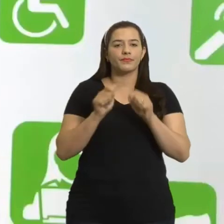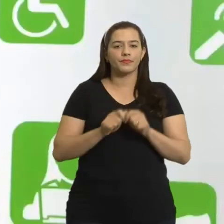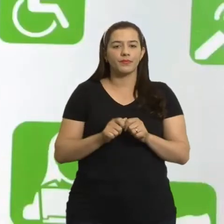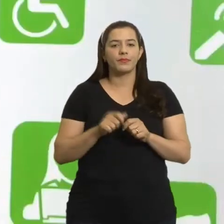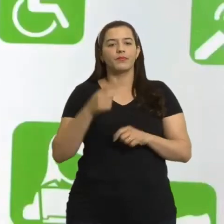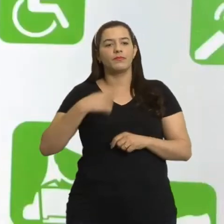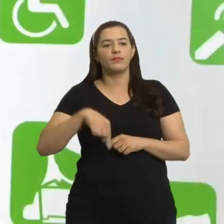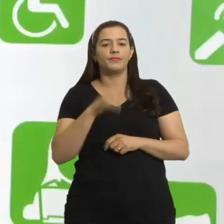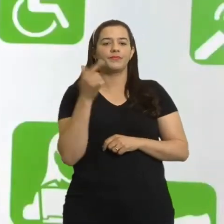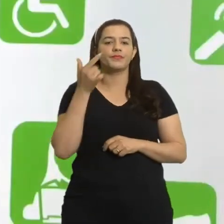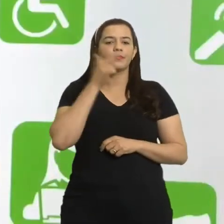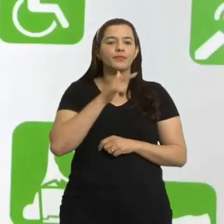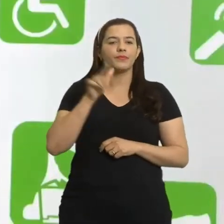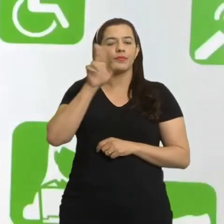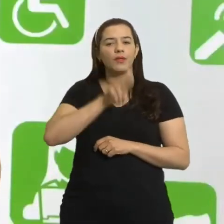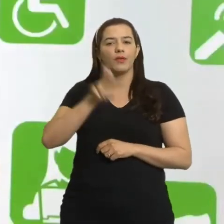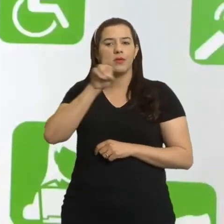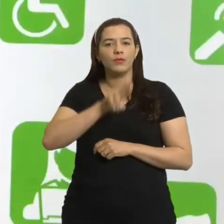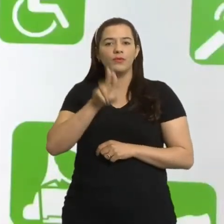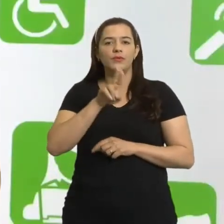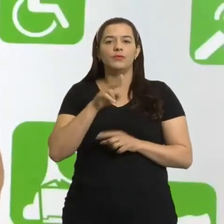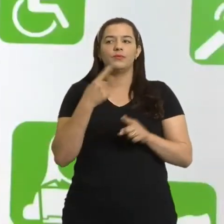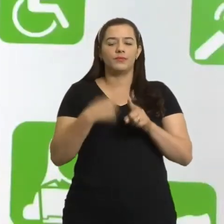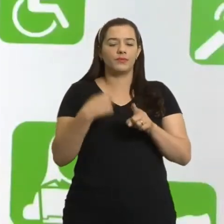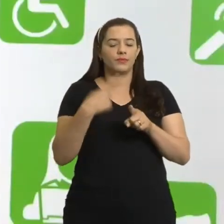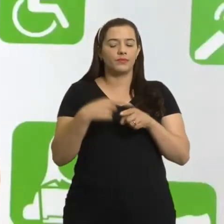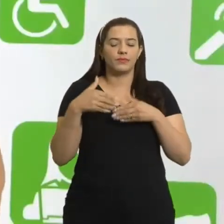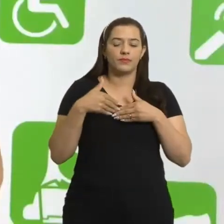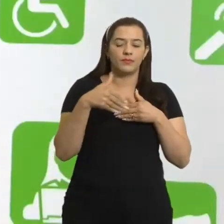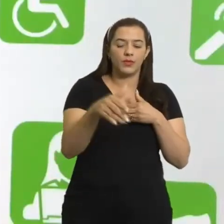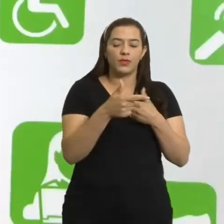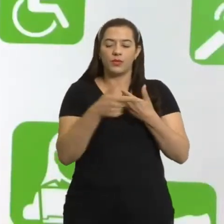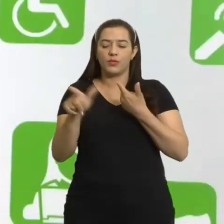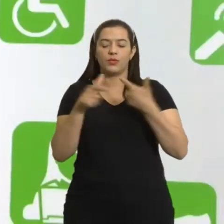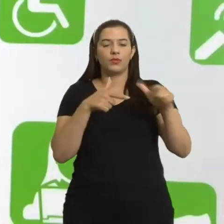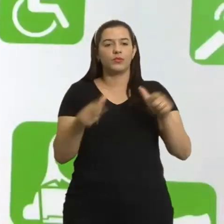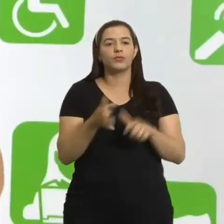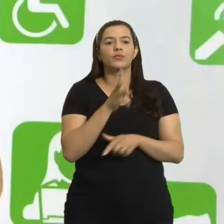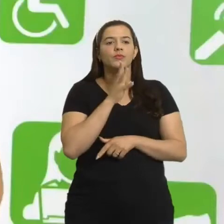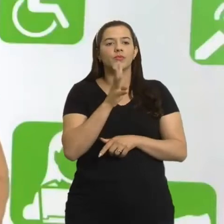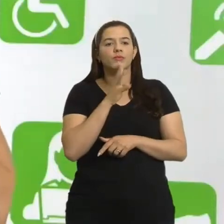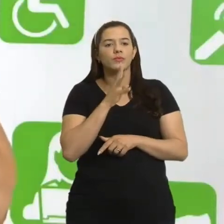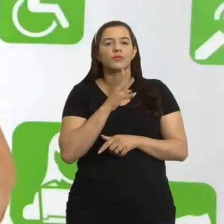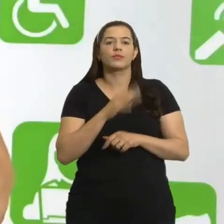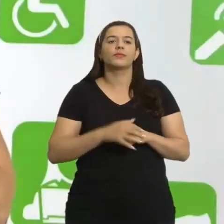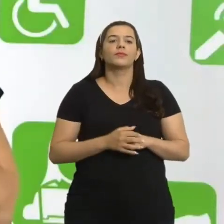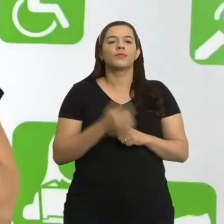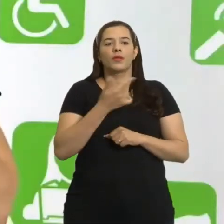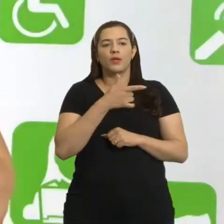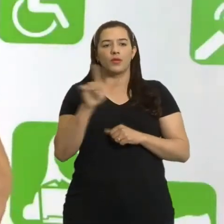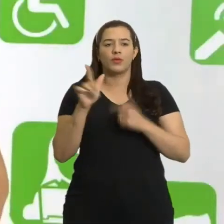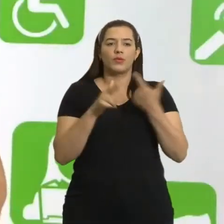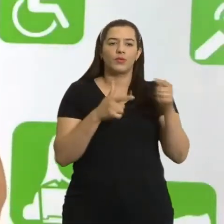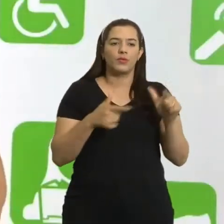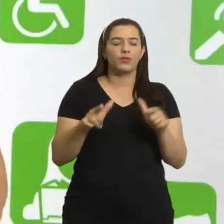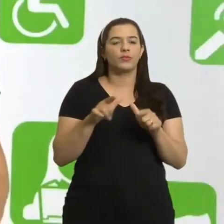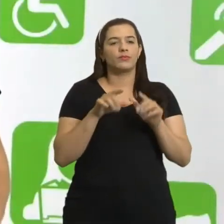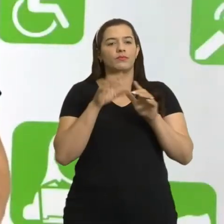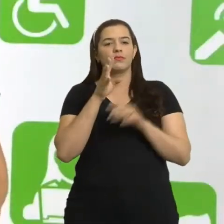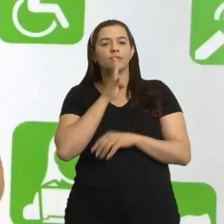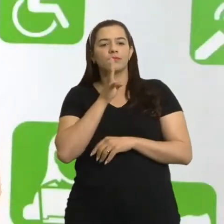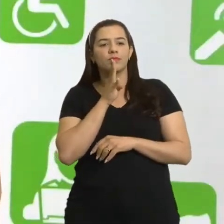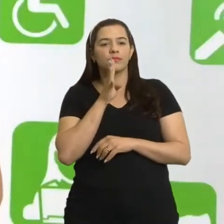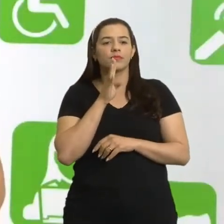se torna útil porque a partir dele outros conhecimentos advêm. Outros conhecimentos